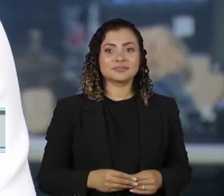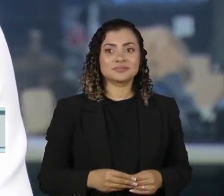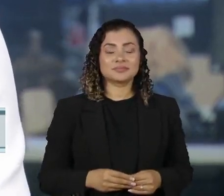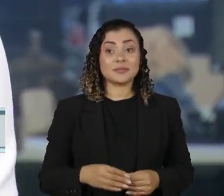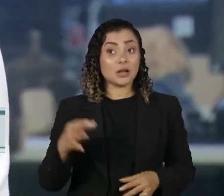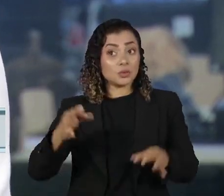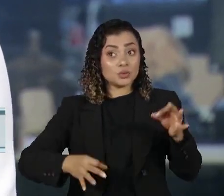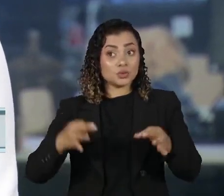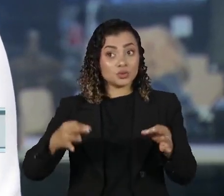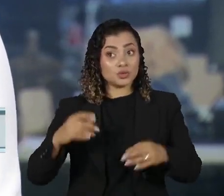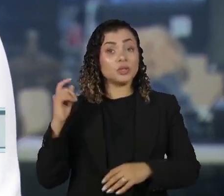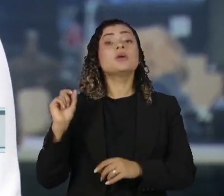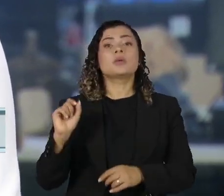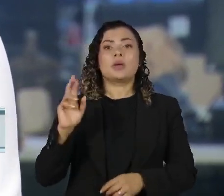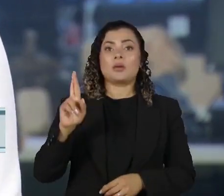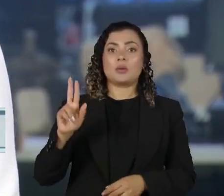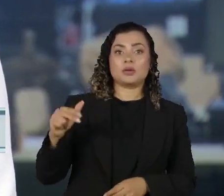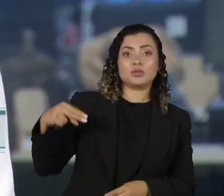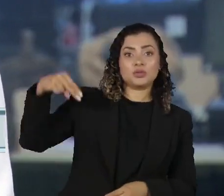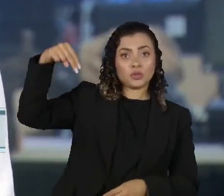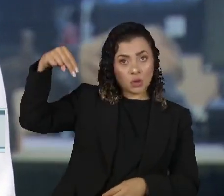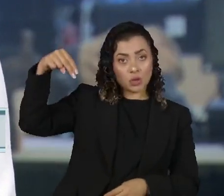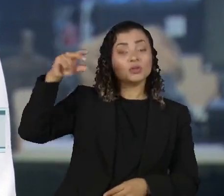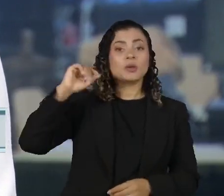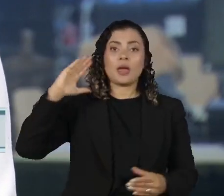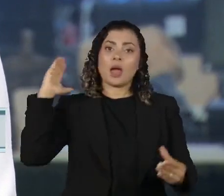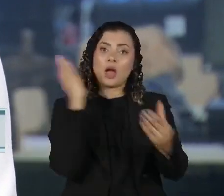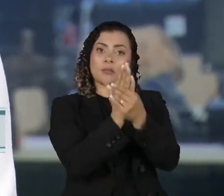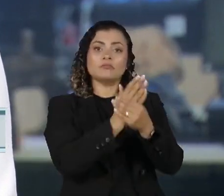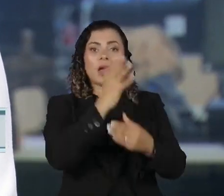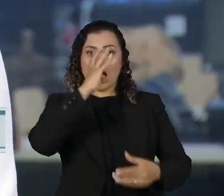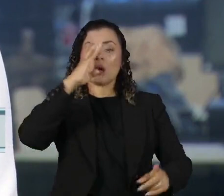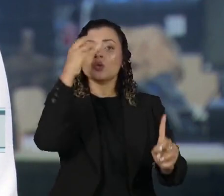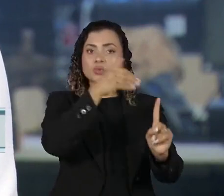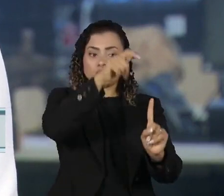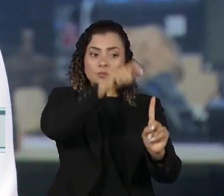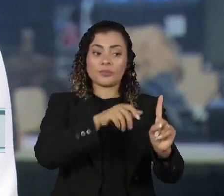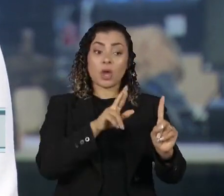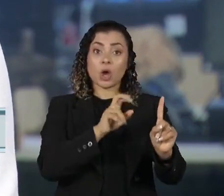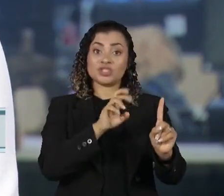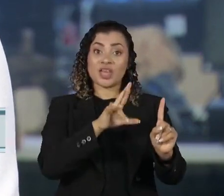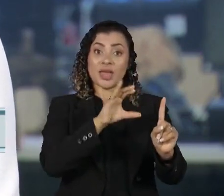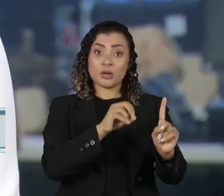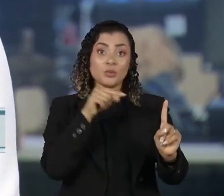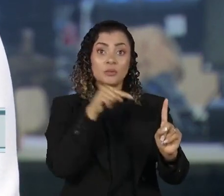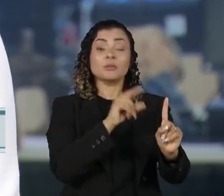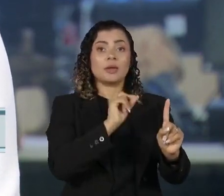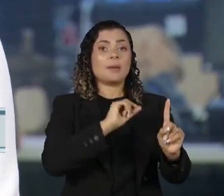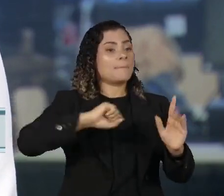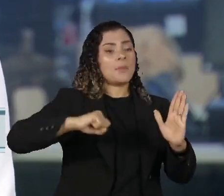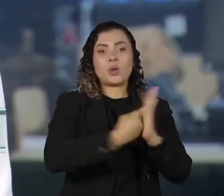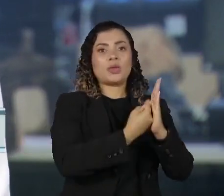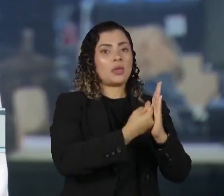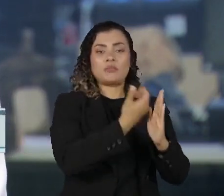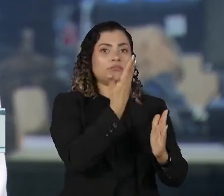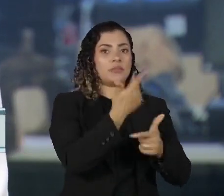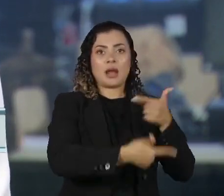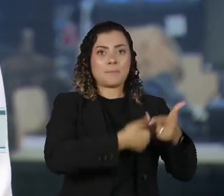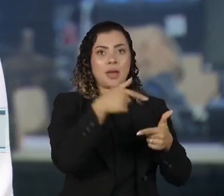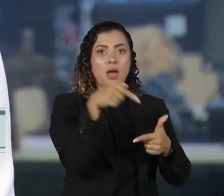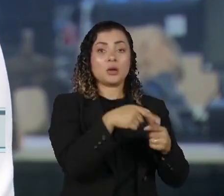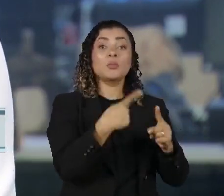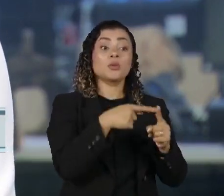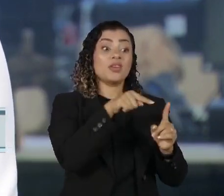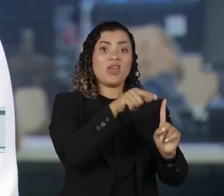a Justiça do Rio Grande do Norte condenou o senador Rogério Marinho do pl a perda de Mandato ele é acusado de